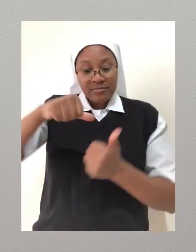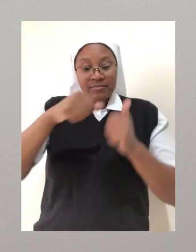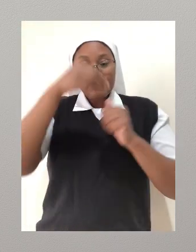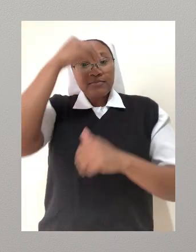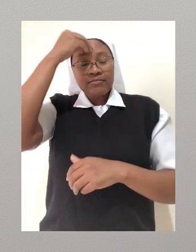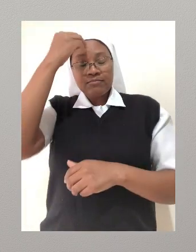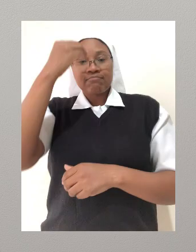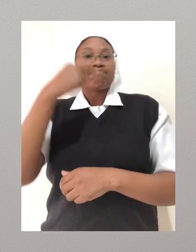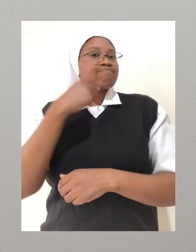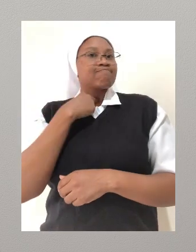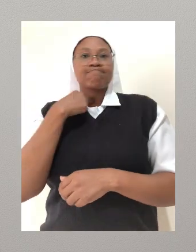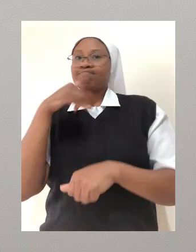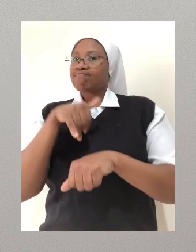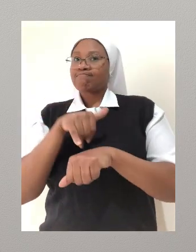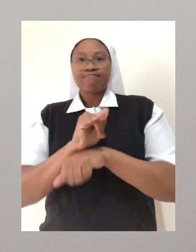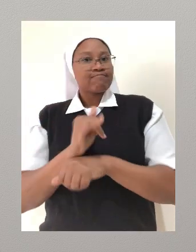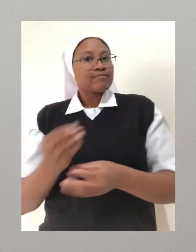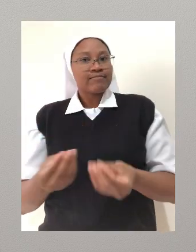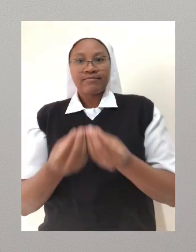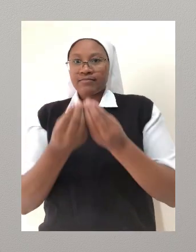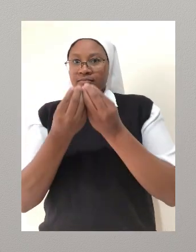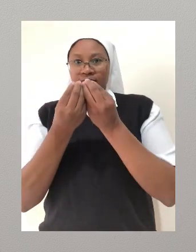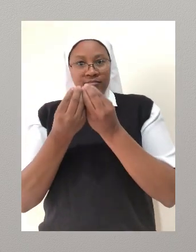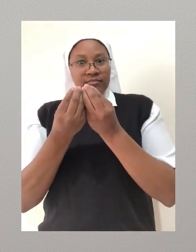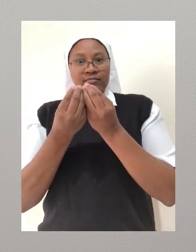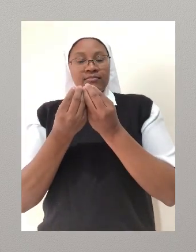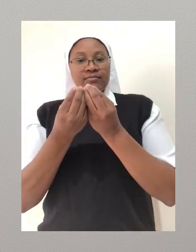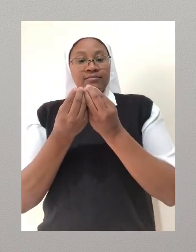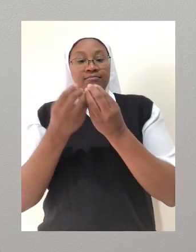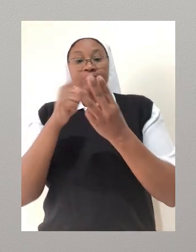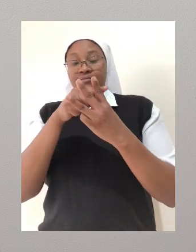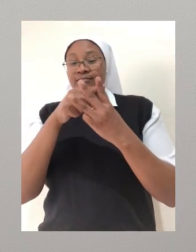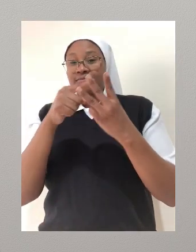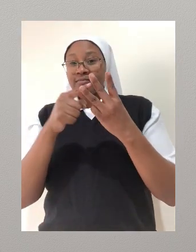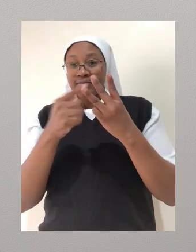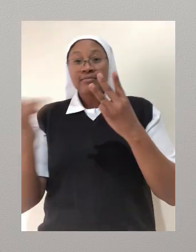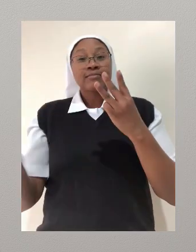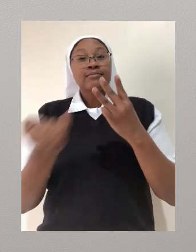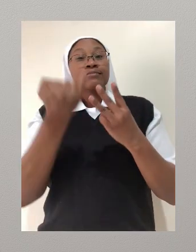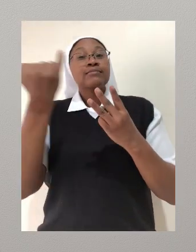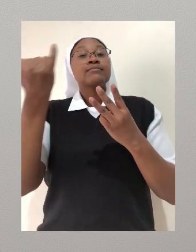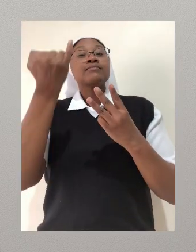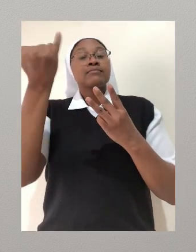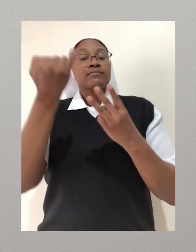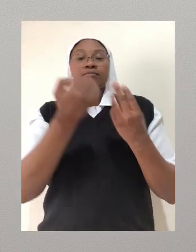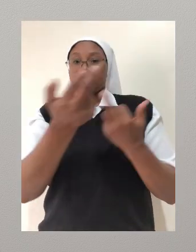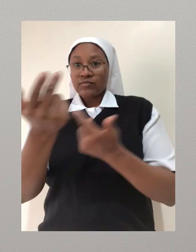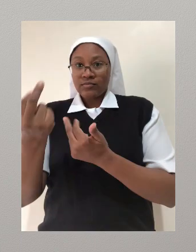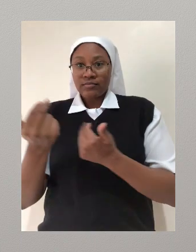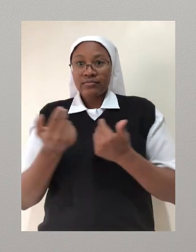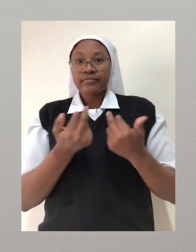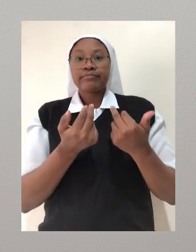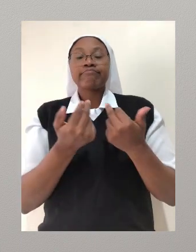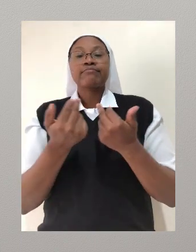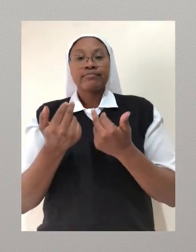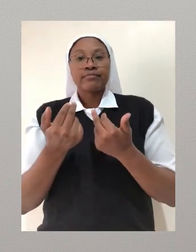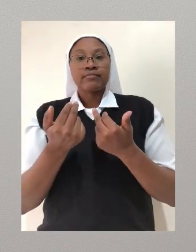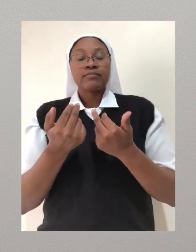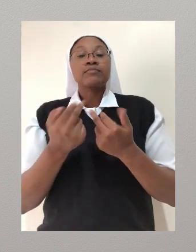pode faltar numa dessas celebrações as três são importantes igualmente